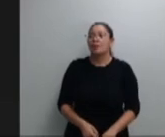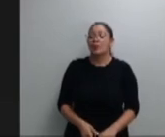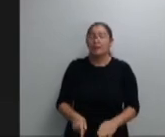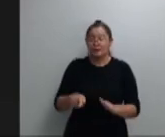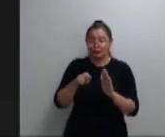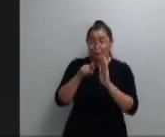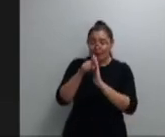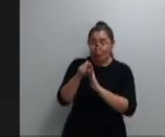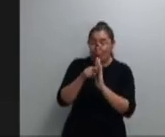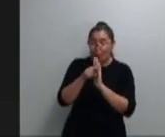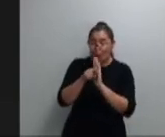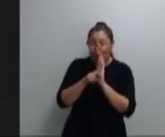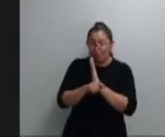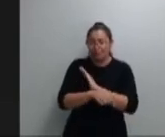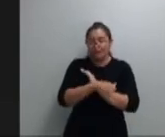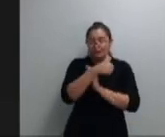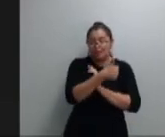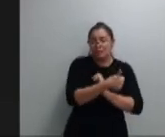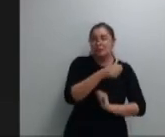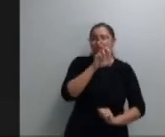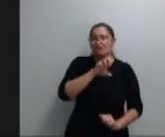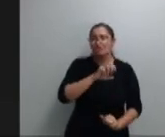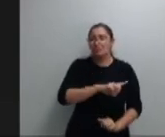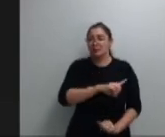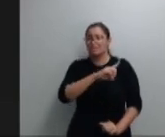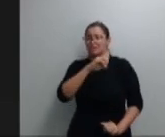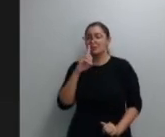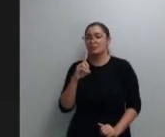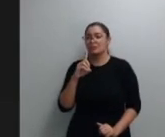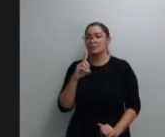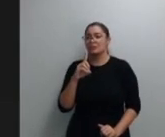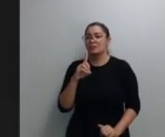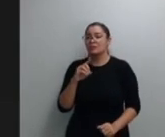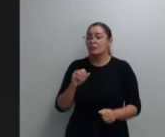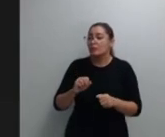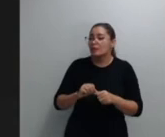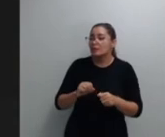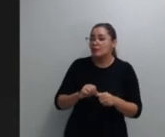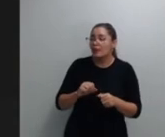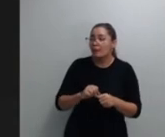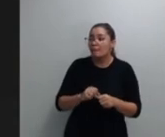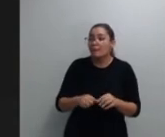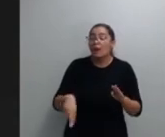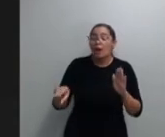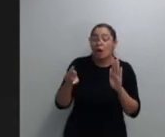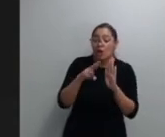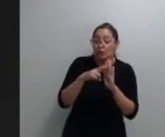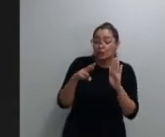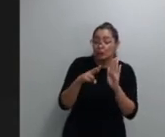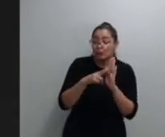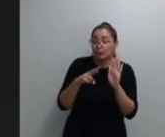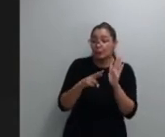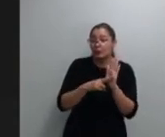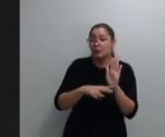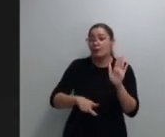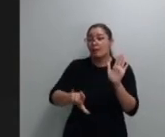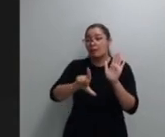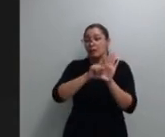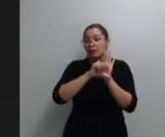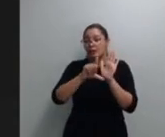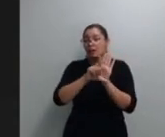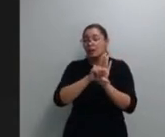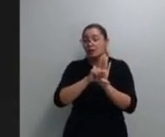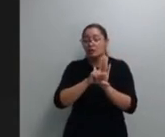até 15 dias úteis de sua realização o regramento atual da lei 12.529 de